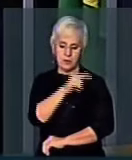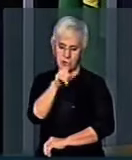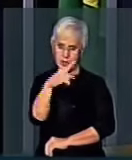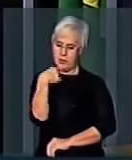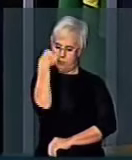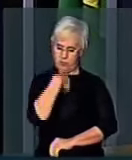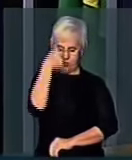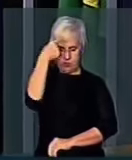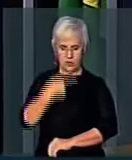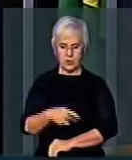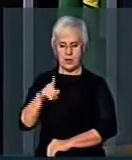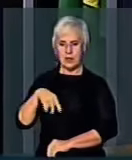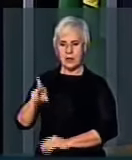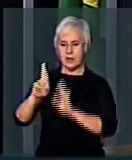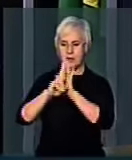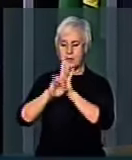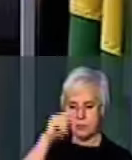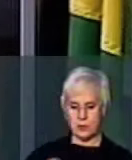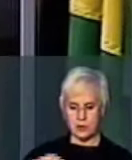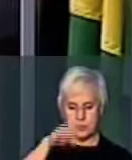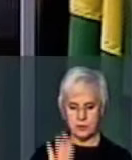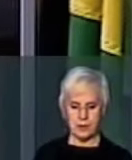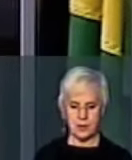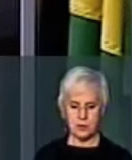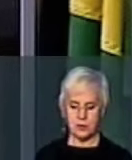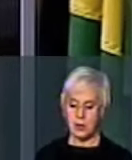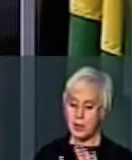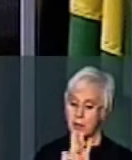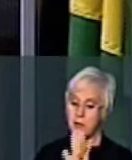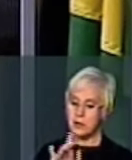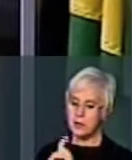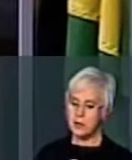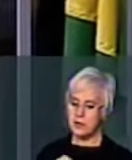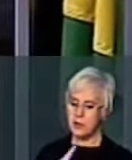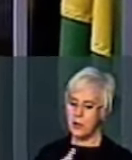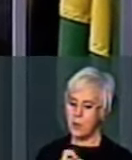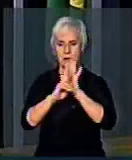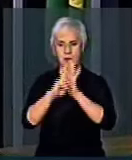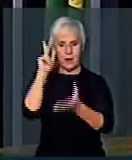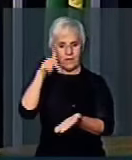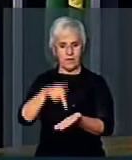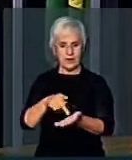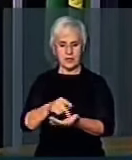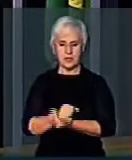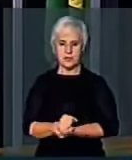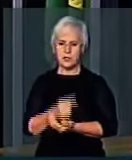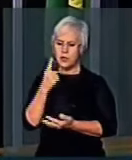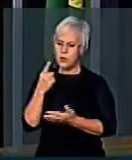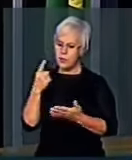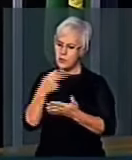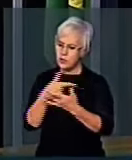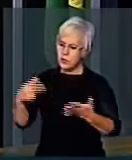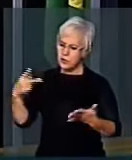representa mais do que a direita, representa o direito em nosso país. Representa a democracia e representa a verdade. Um dos fatos marcantes da